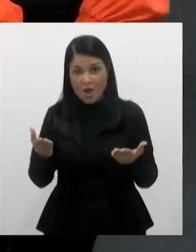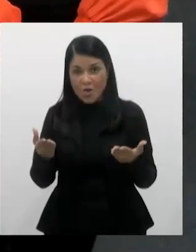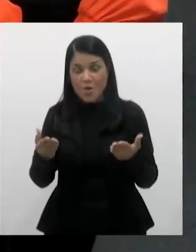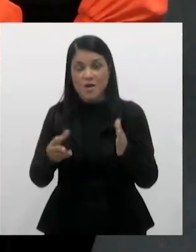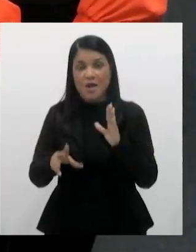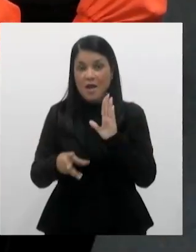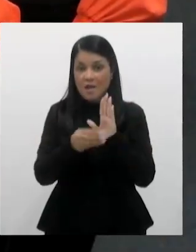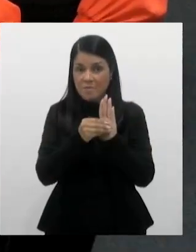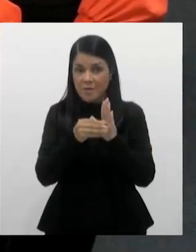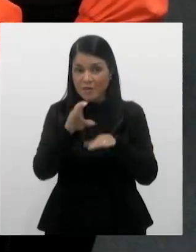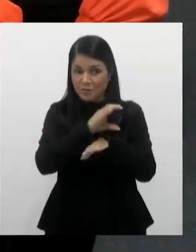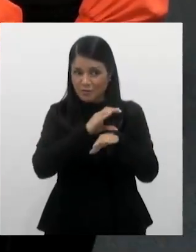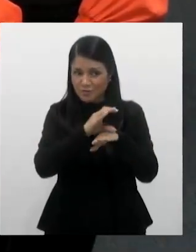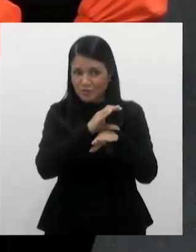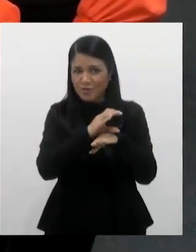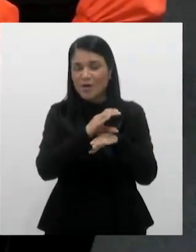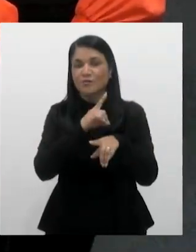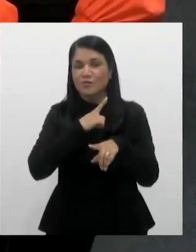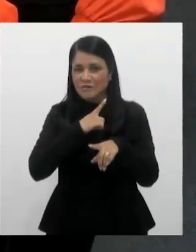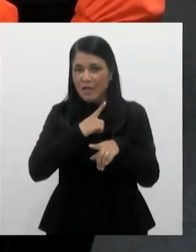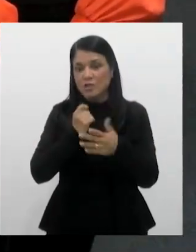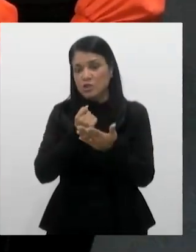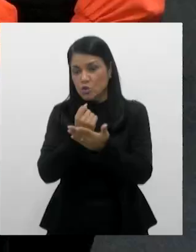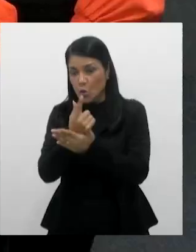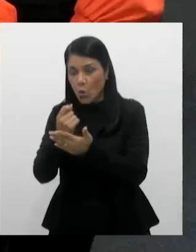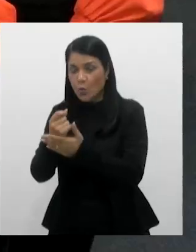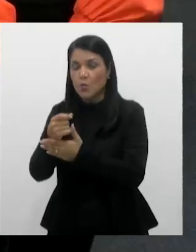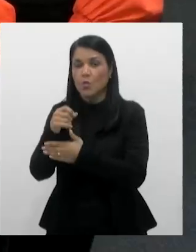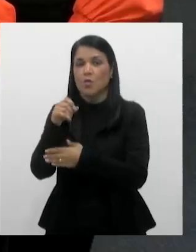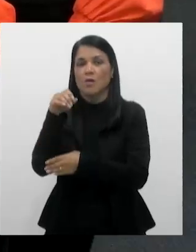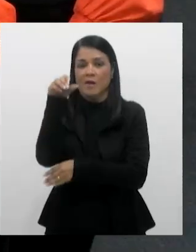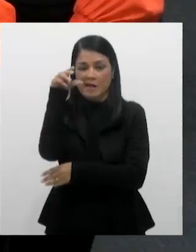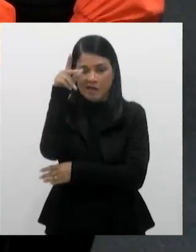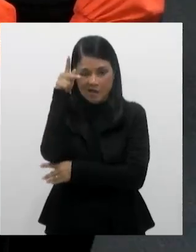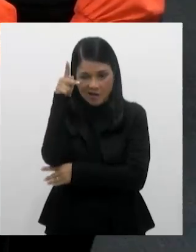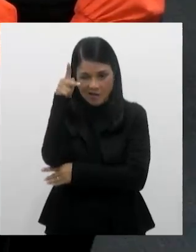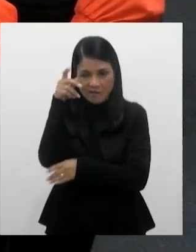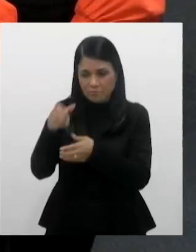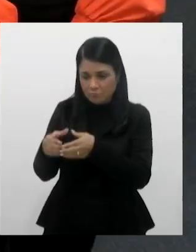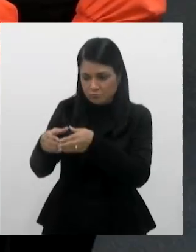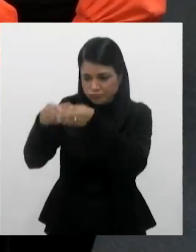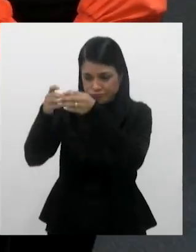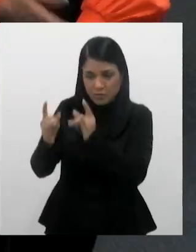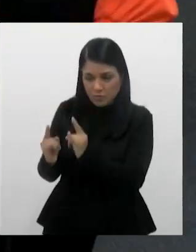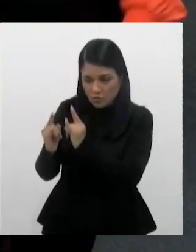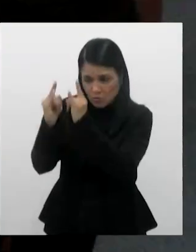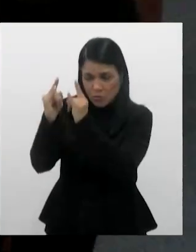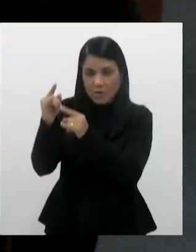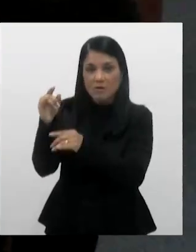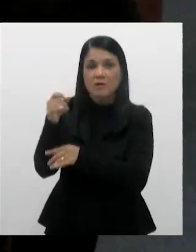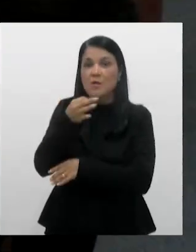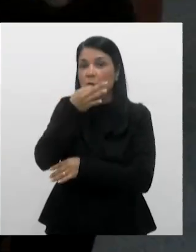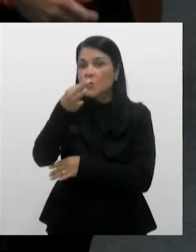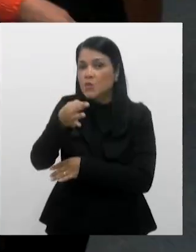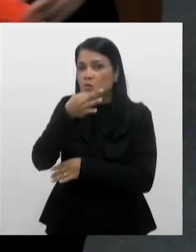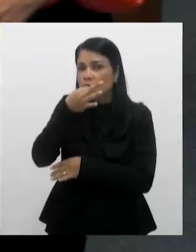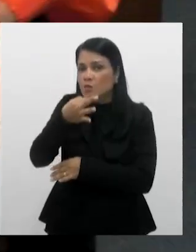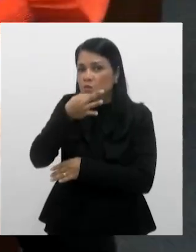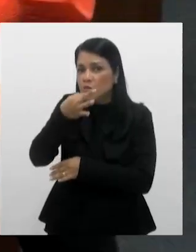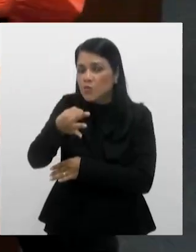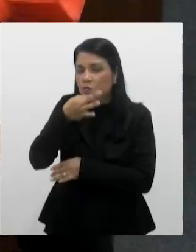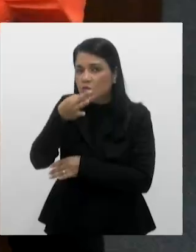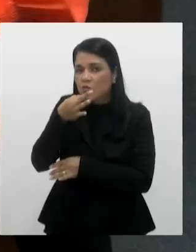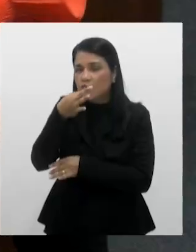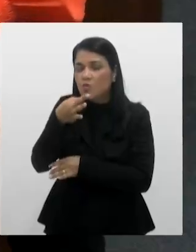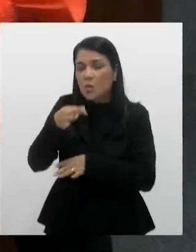PLC dão. A gente comprou radares e torres para alarme nas comunidades, quando tem